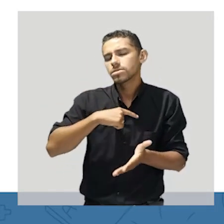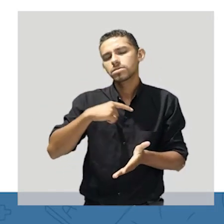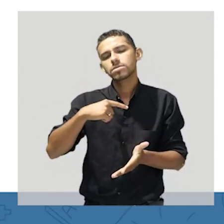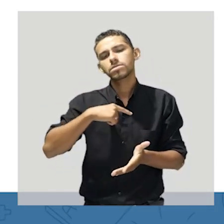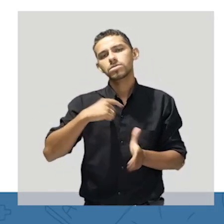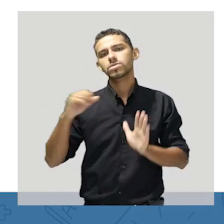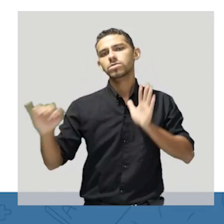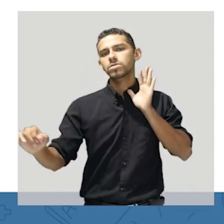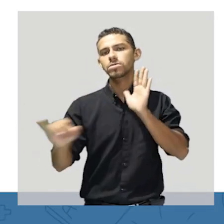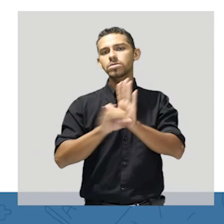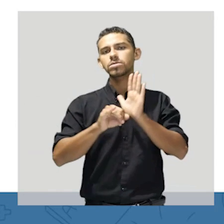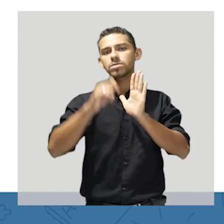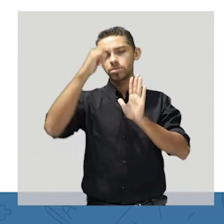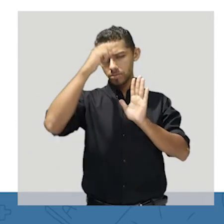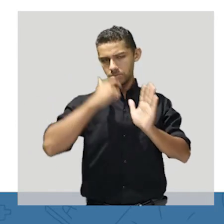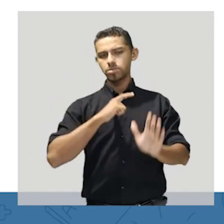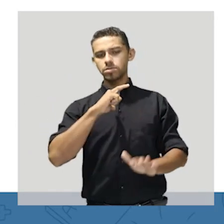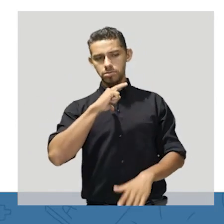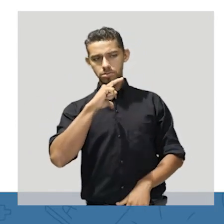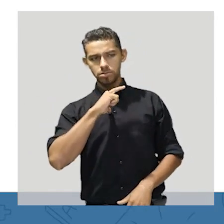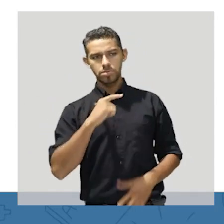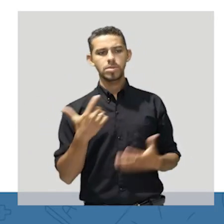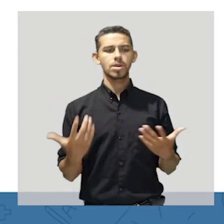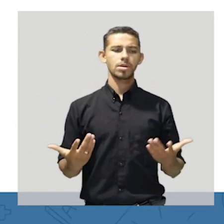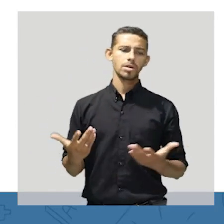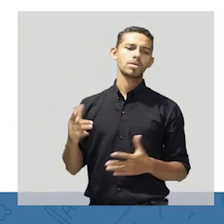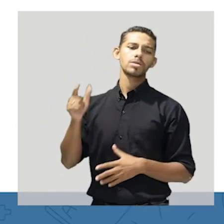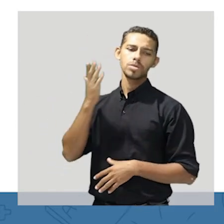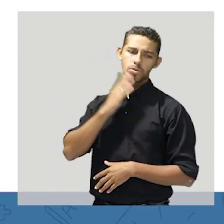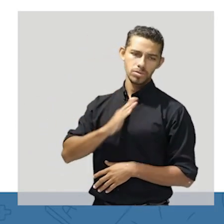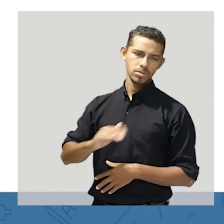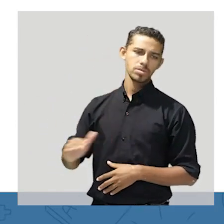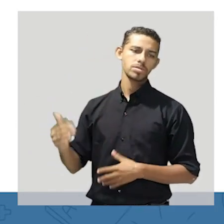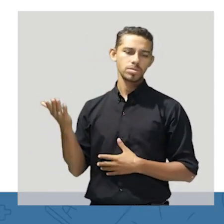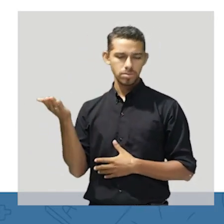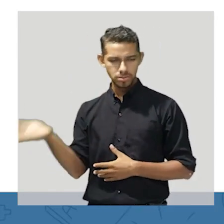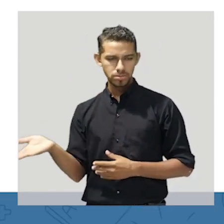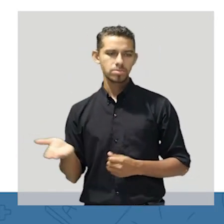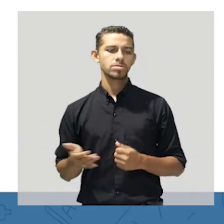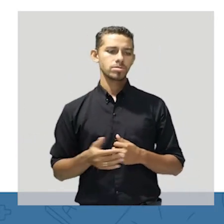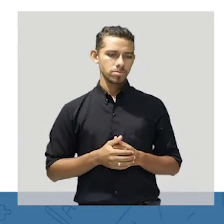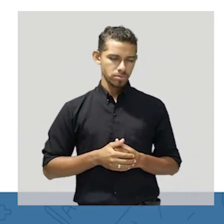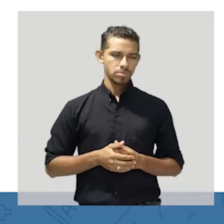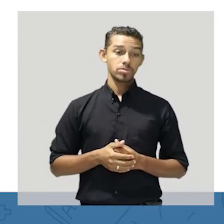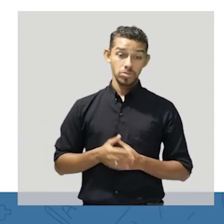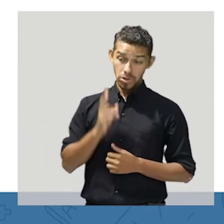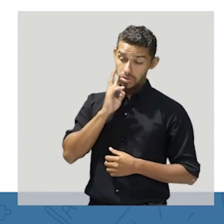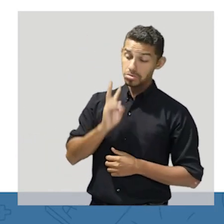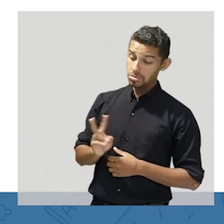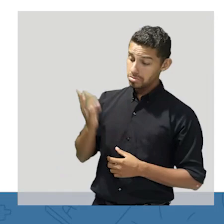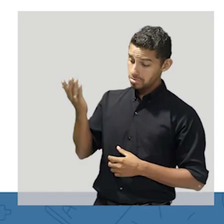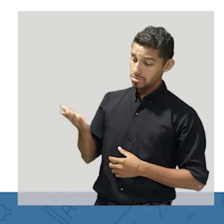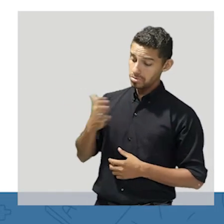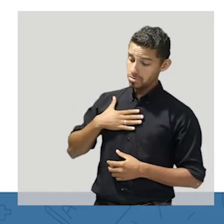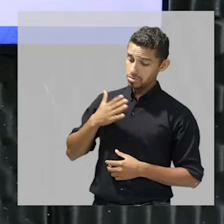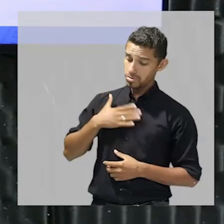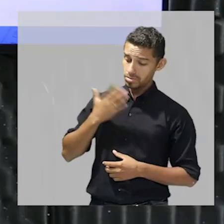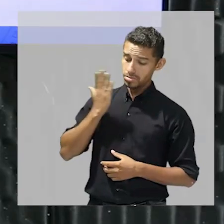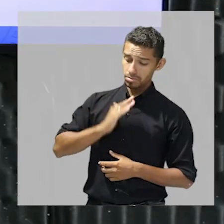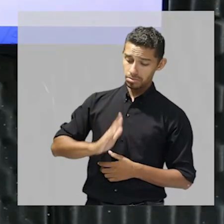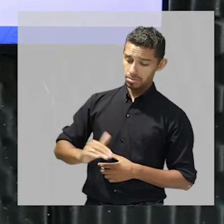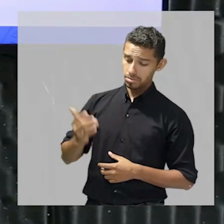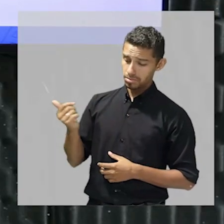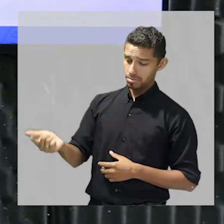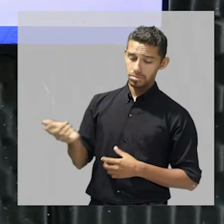me identificar olha aí olha aí ai o meu guri olha aí olha aí é o meu